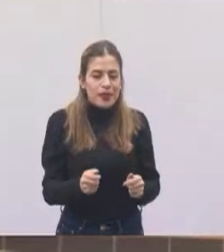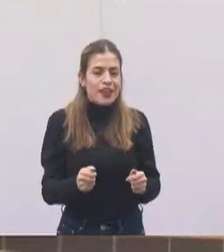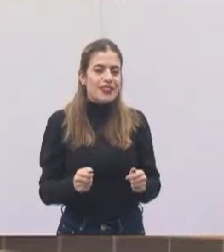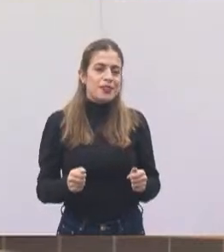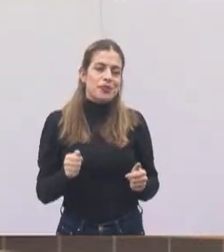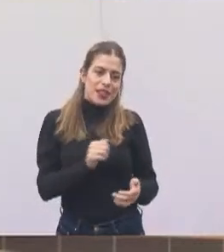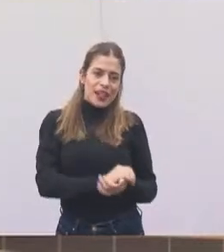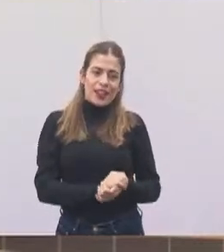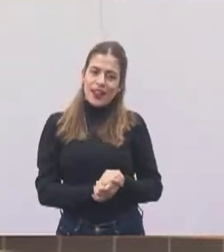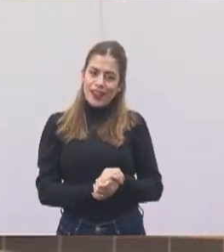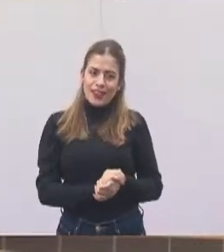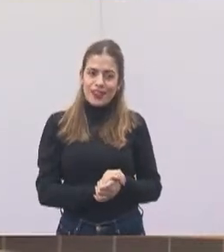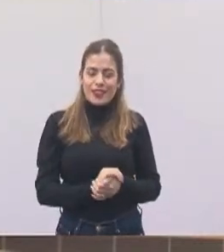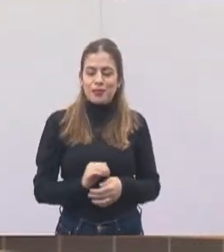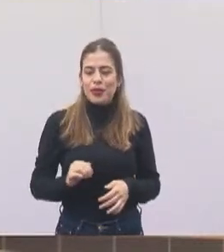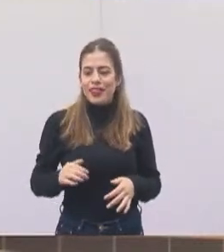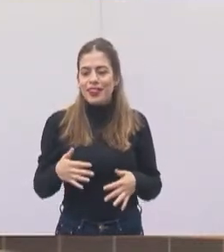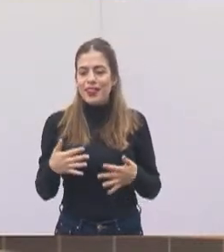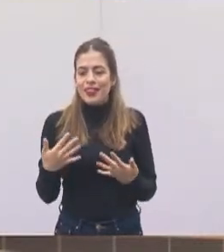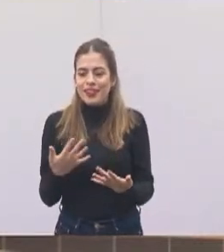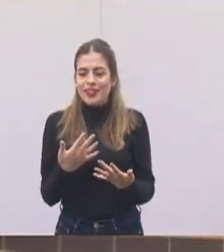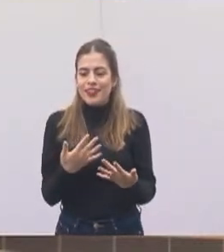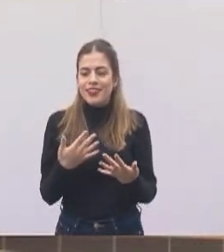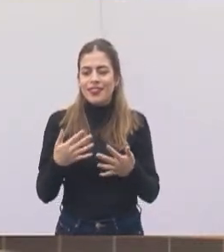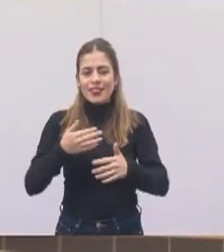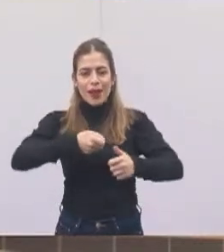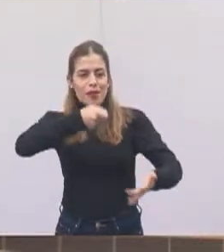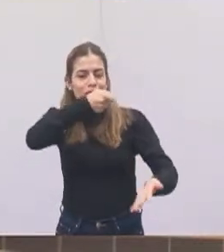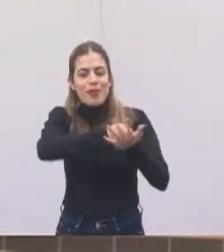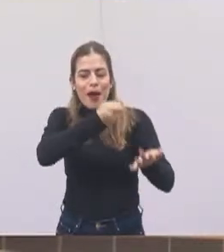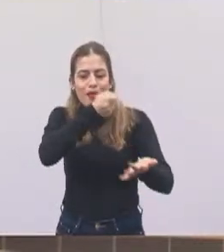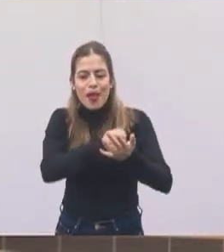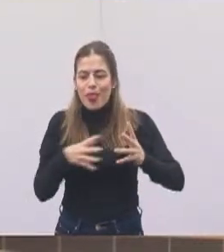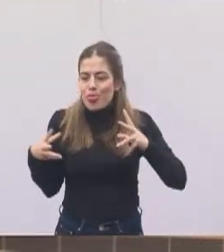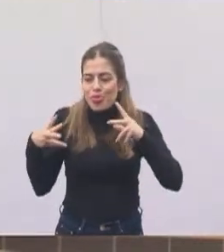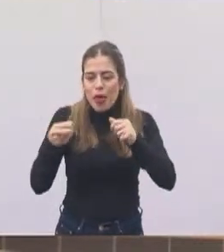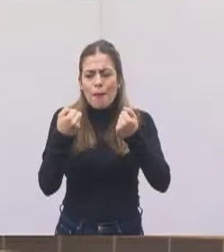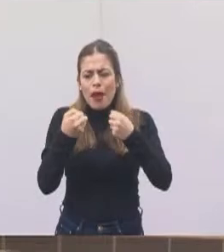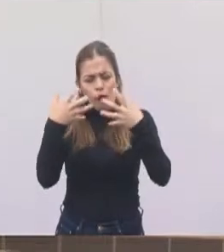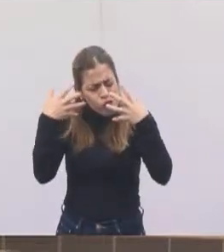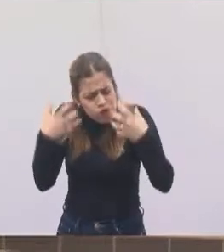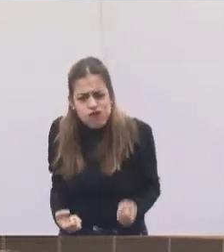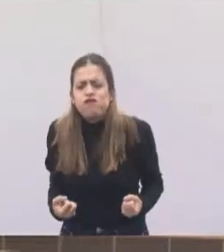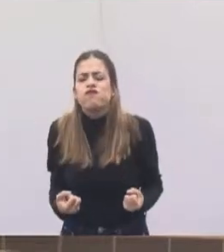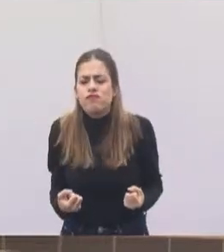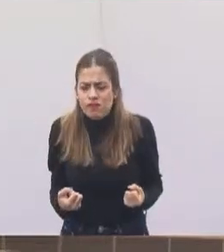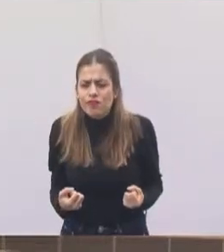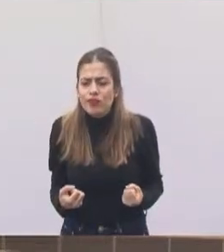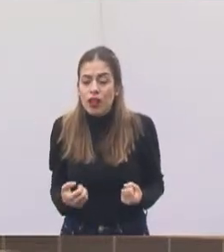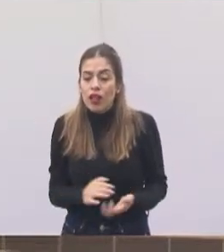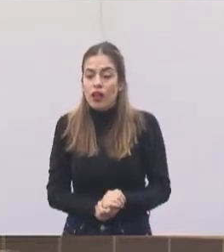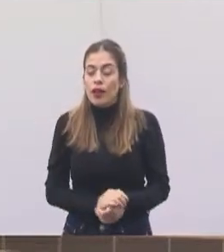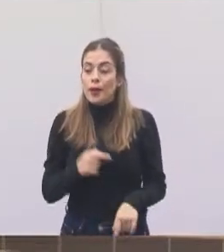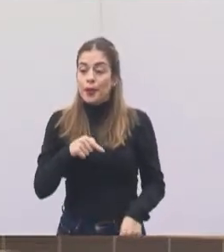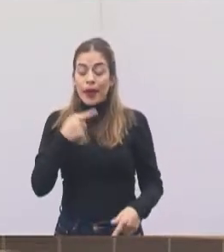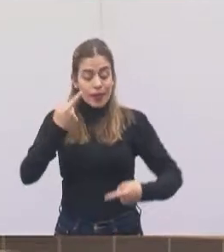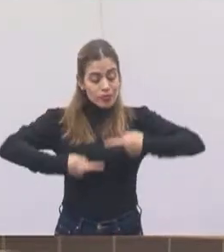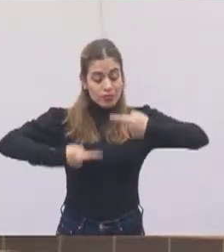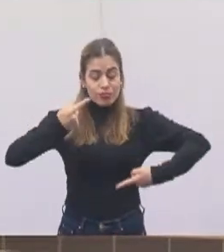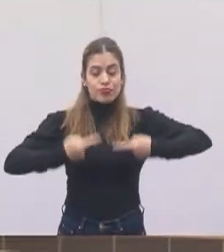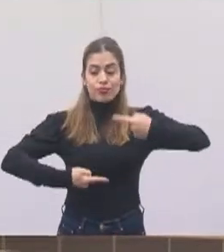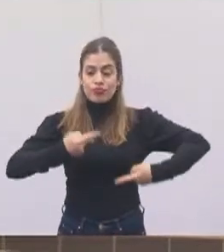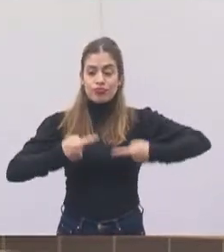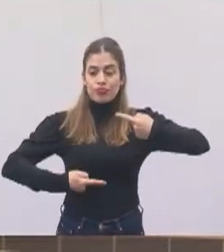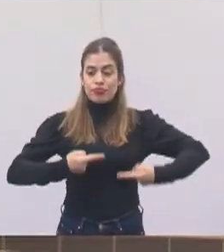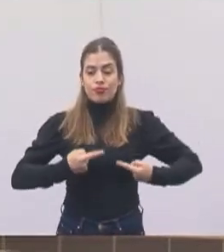homem. Se está aqui para aguentar pressão, todo mundo tem que aguentar pressão nesse lugar. Porque aqui é lugar de debate,